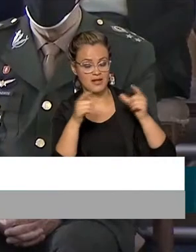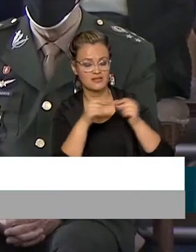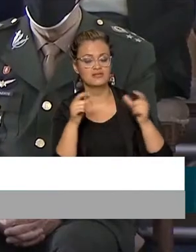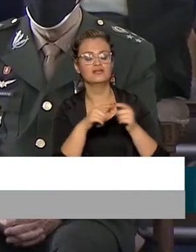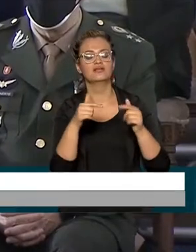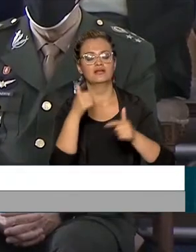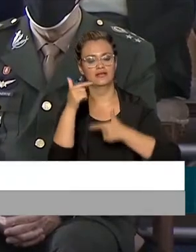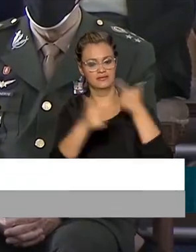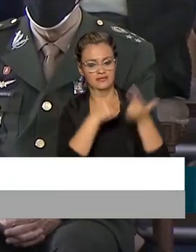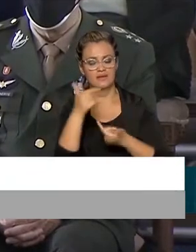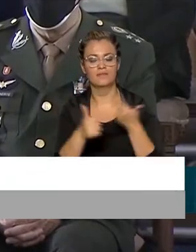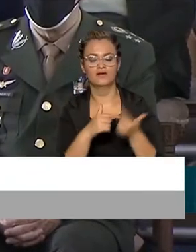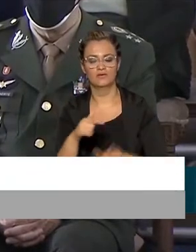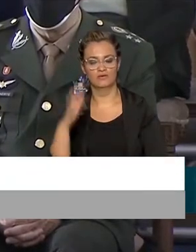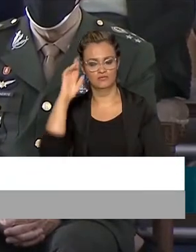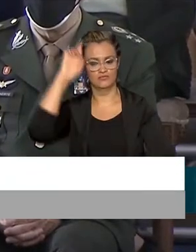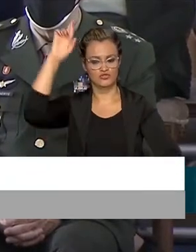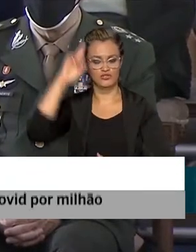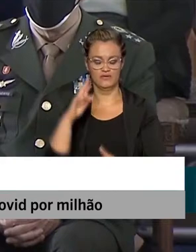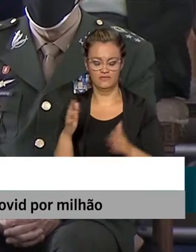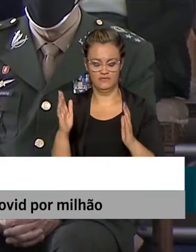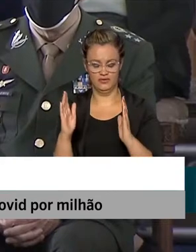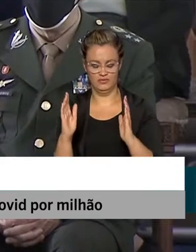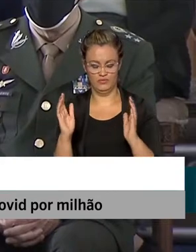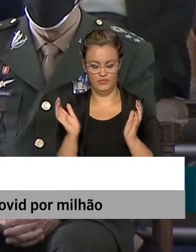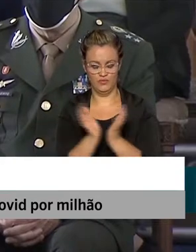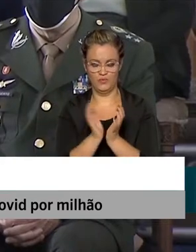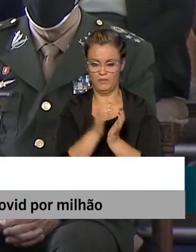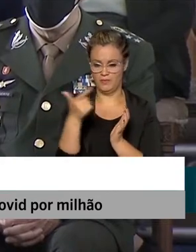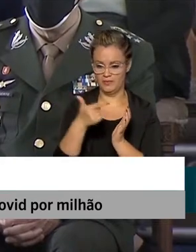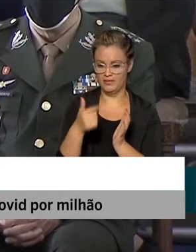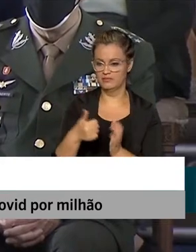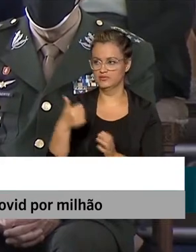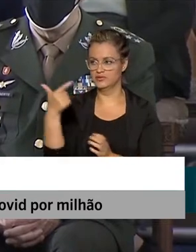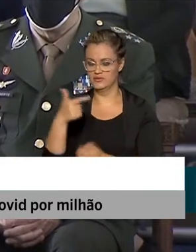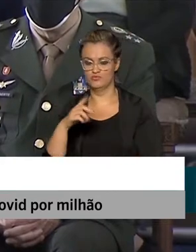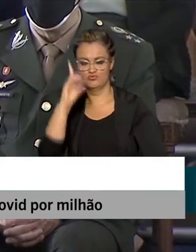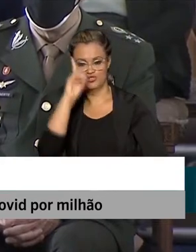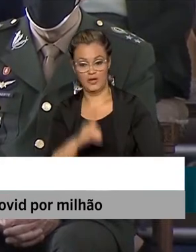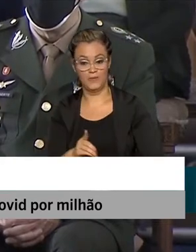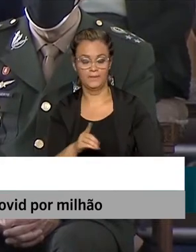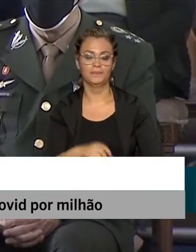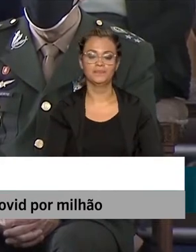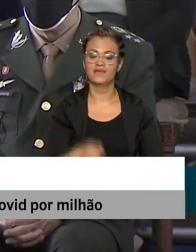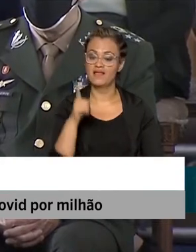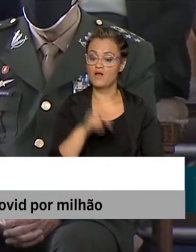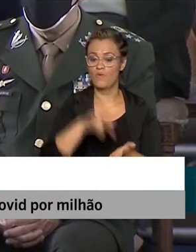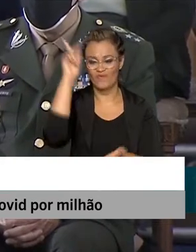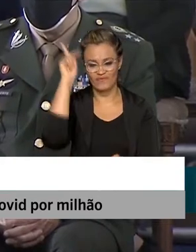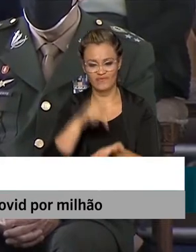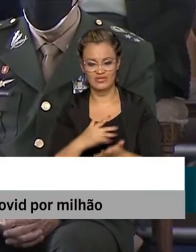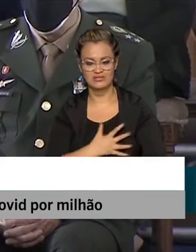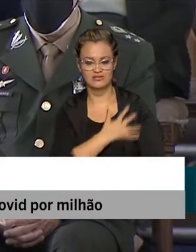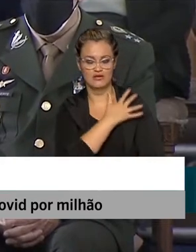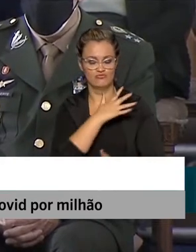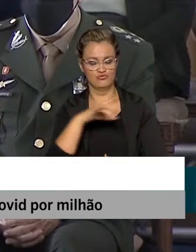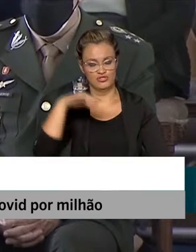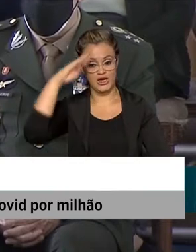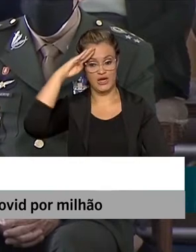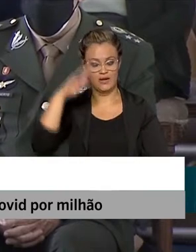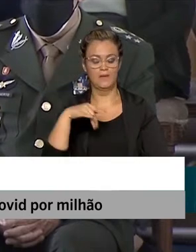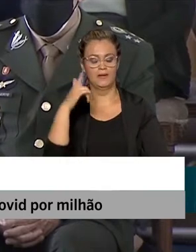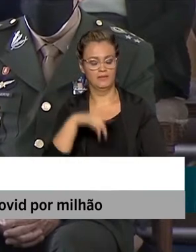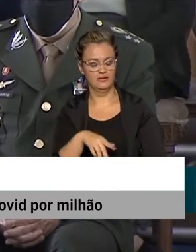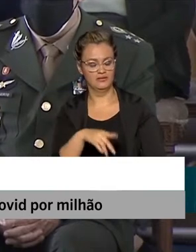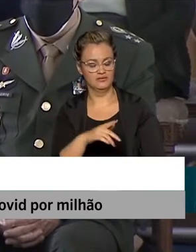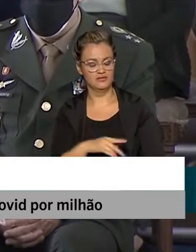onde desempenhou a função de chefe da primeira seção e também de subdiretor. Como oficial-general, foi chefe